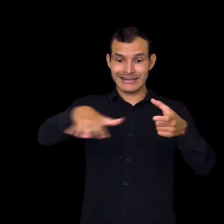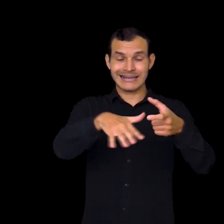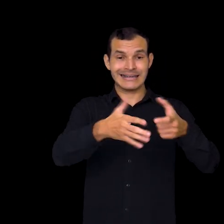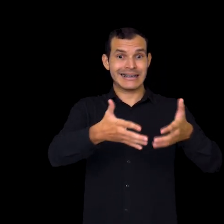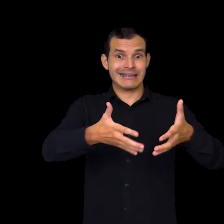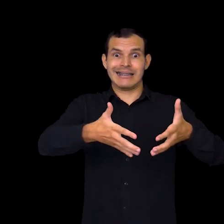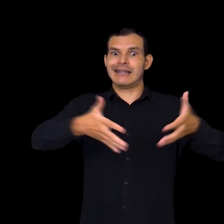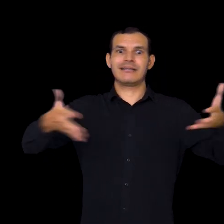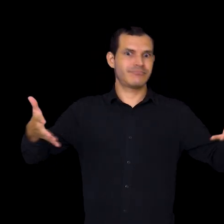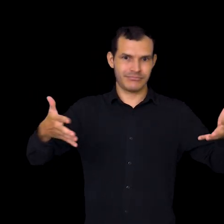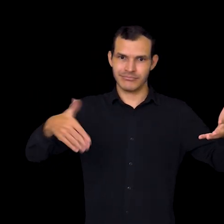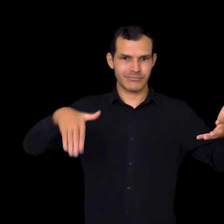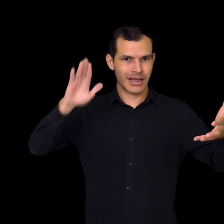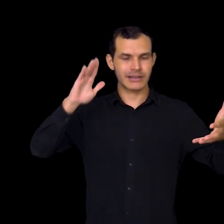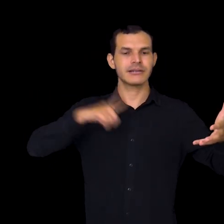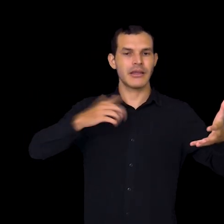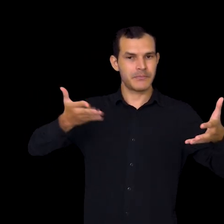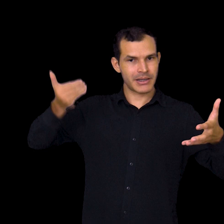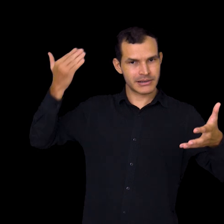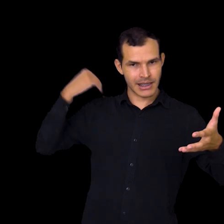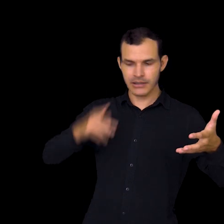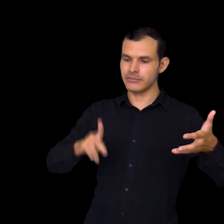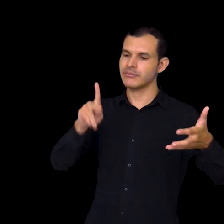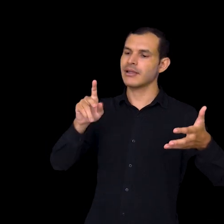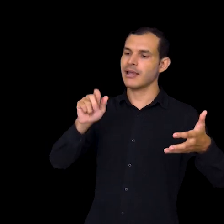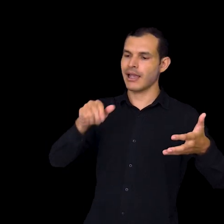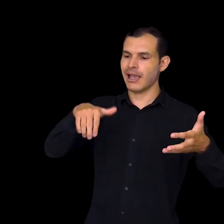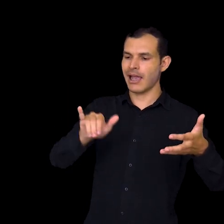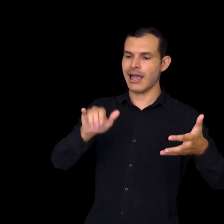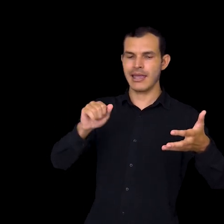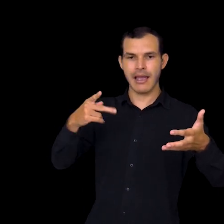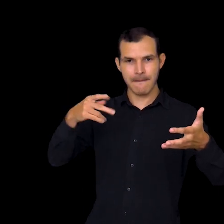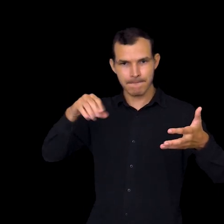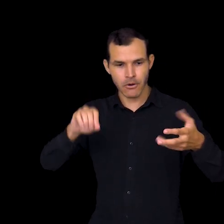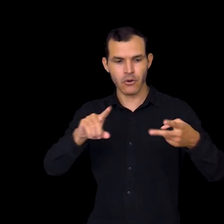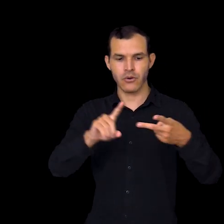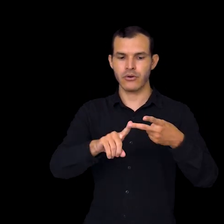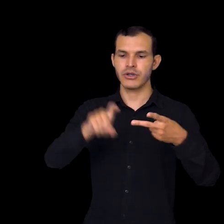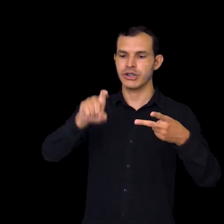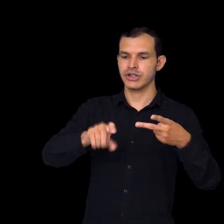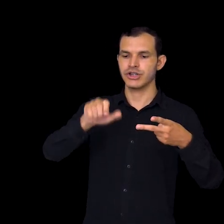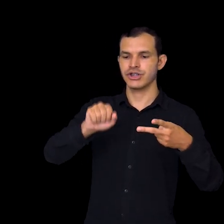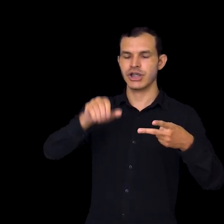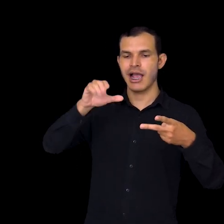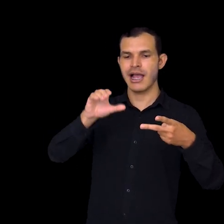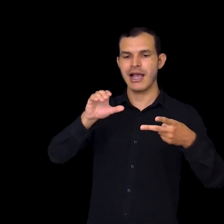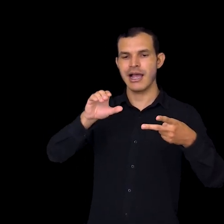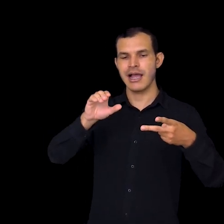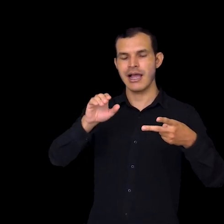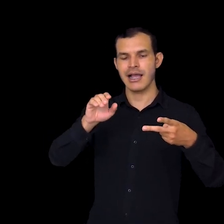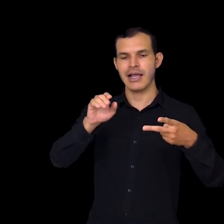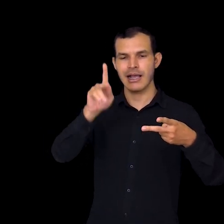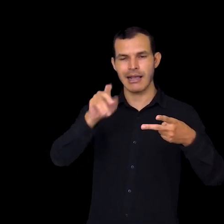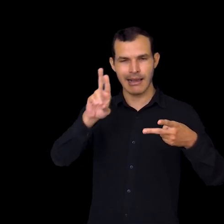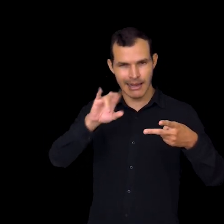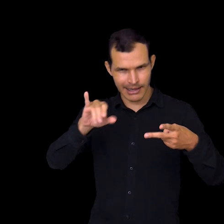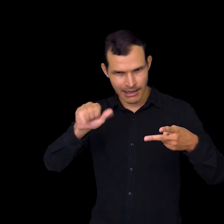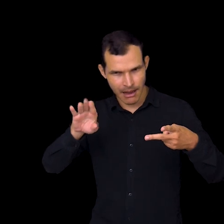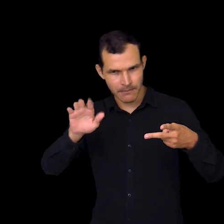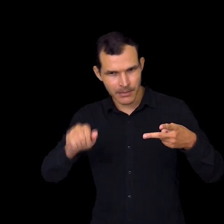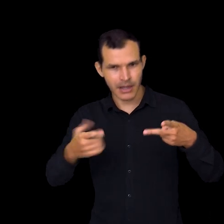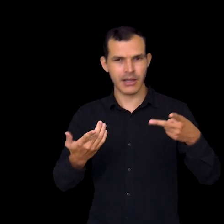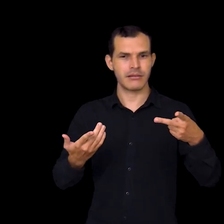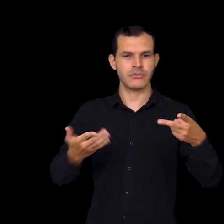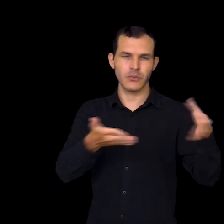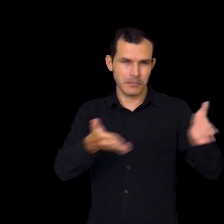então essa foi uma região de domínio Kayapó num determinado momento, de domínio Xacriabá num determinado momento, e os povos, né,